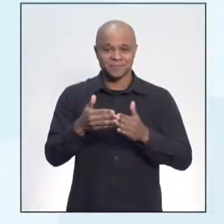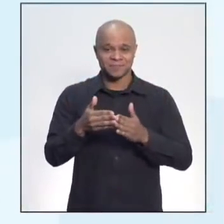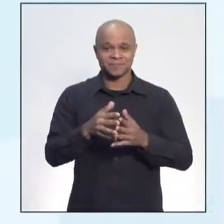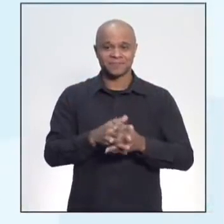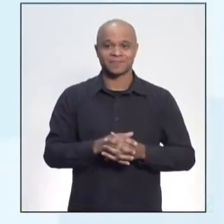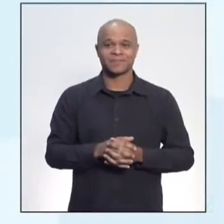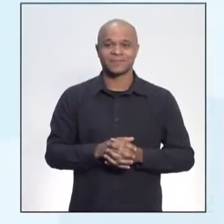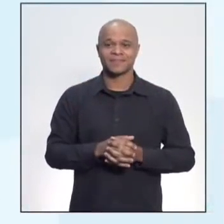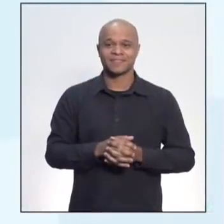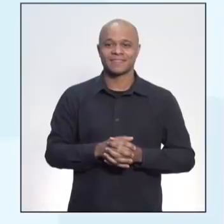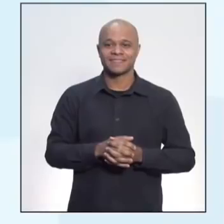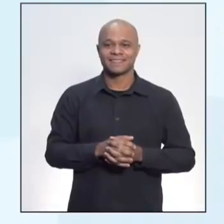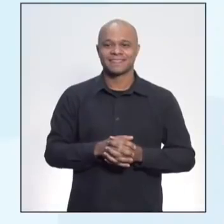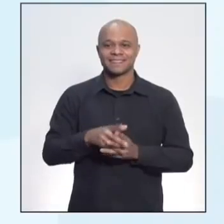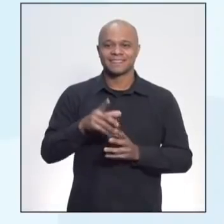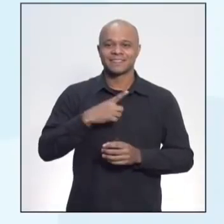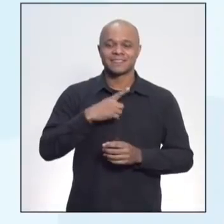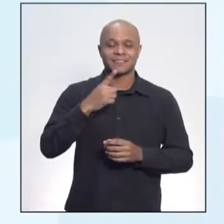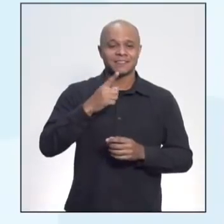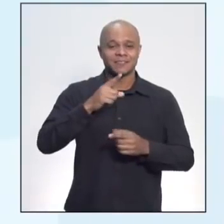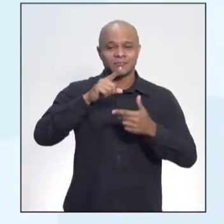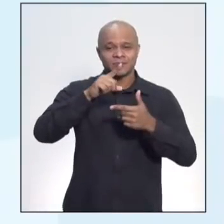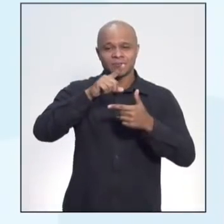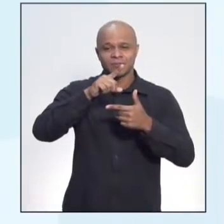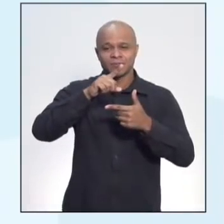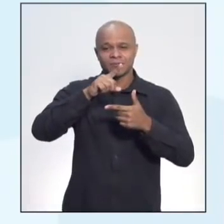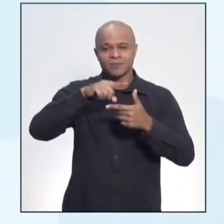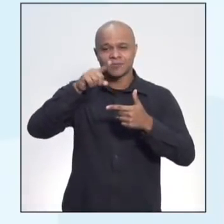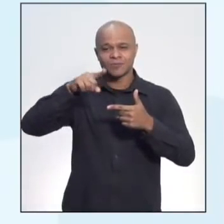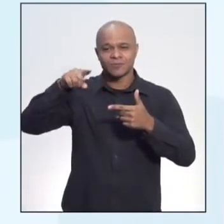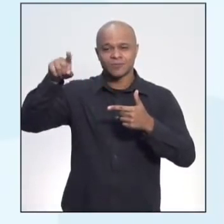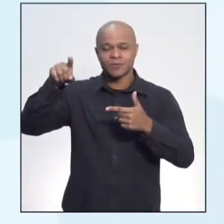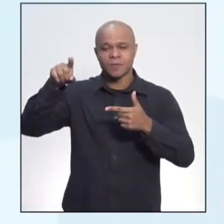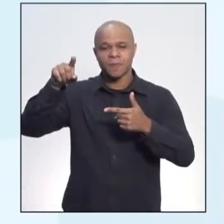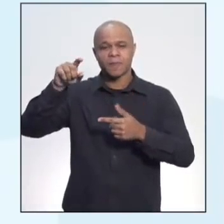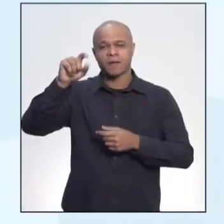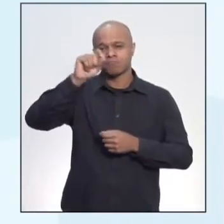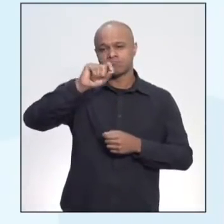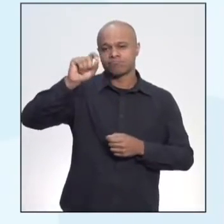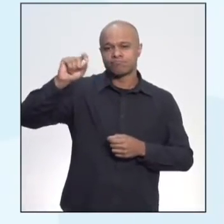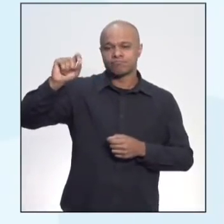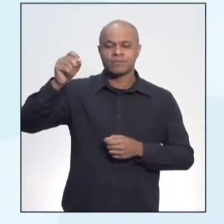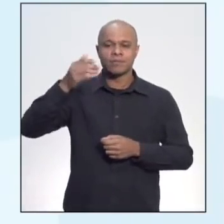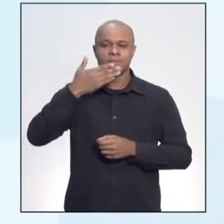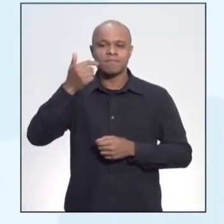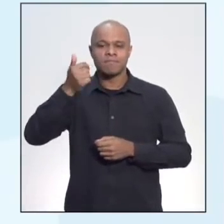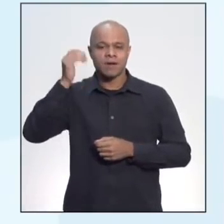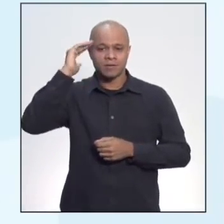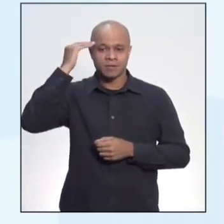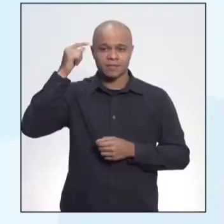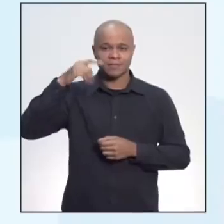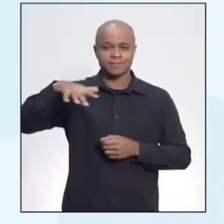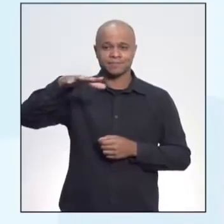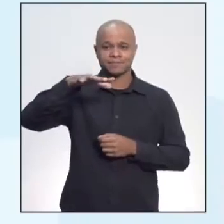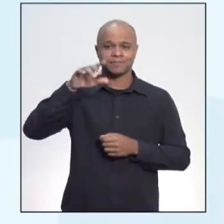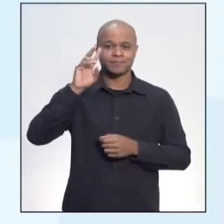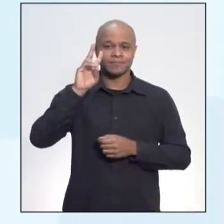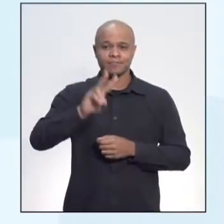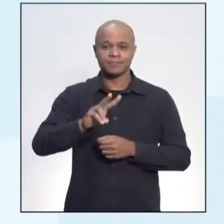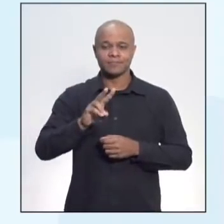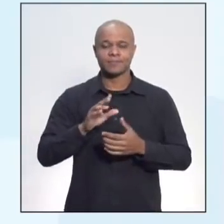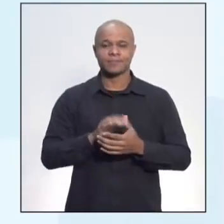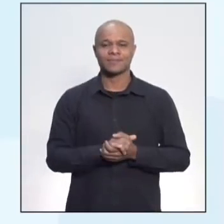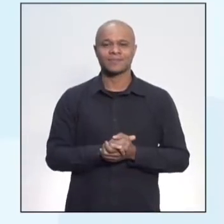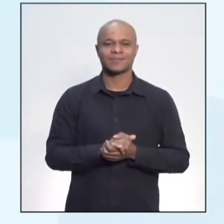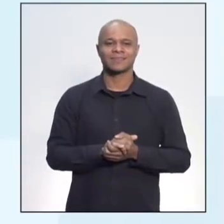Então, vamos lá. A gente tem um exemplo, tem um gráfico. Eu vou fazer aqui na lousa para ficar mais visual, tá bom? Então, vocês têm aqui um gráfico, eu fiz mais ou